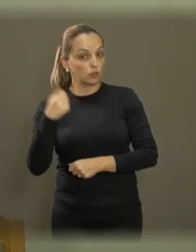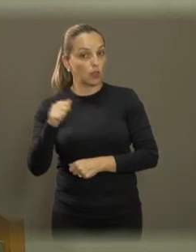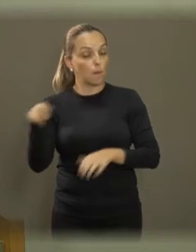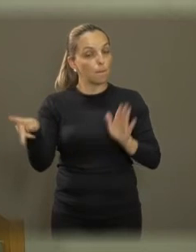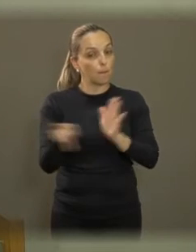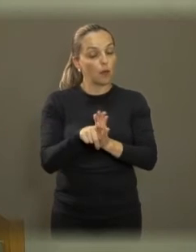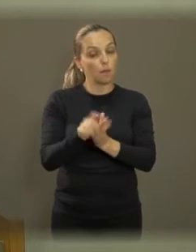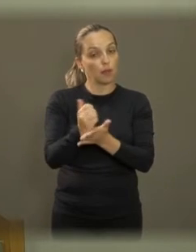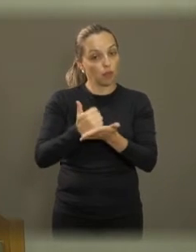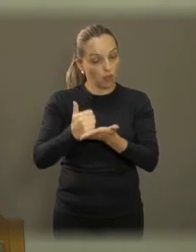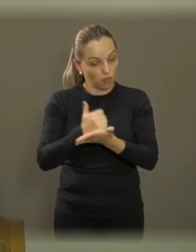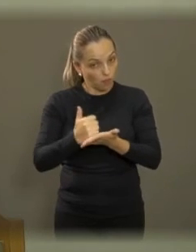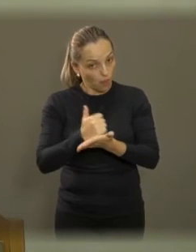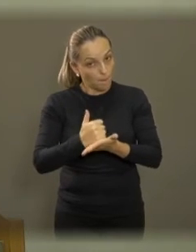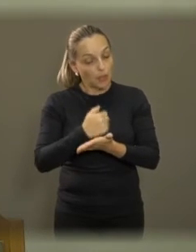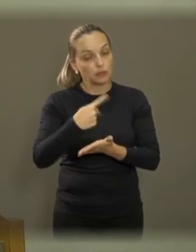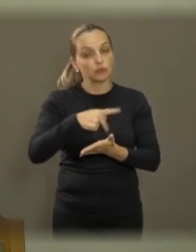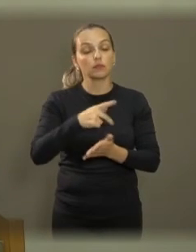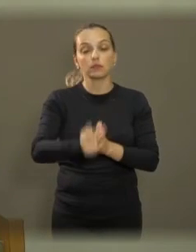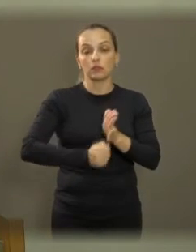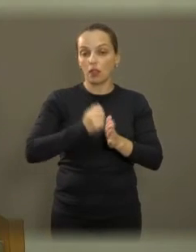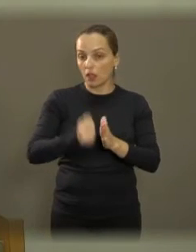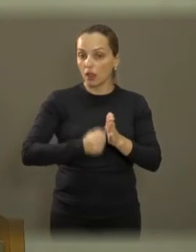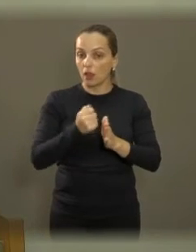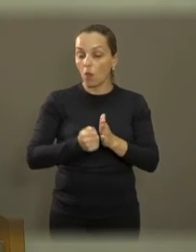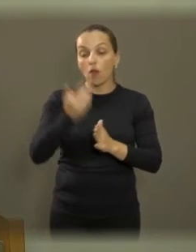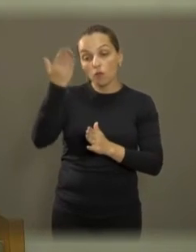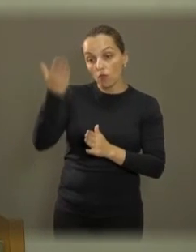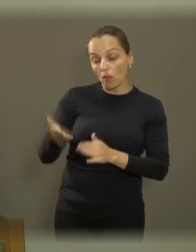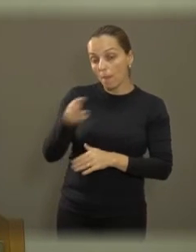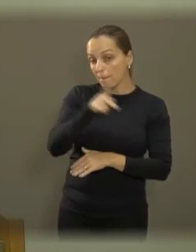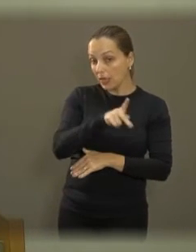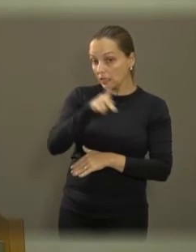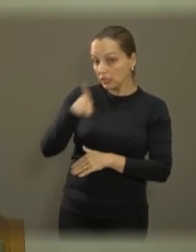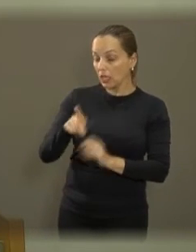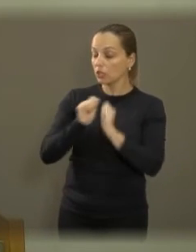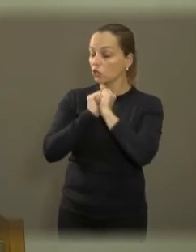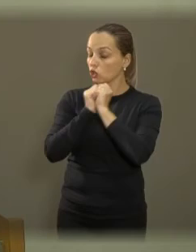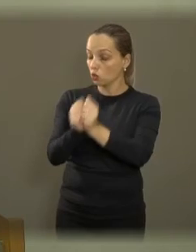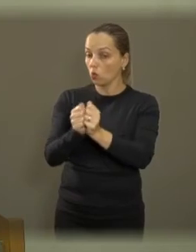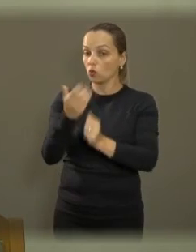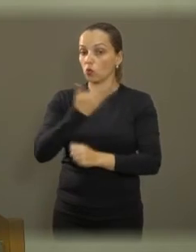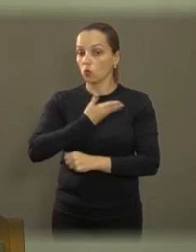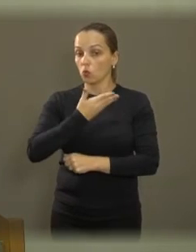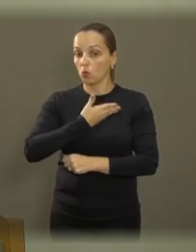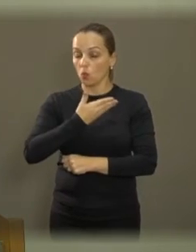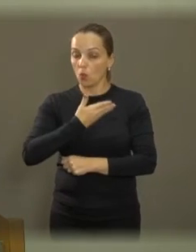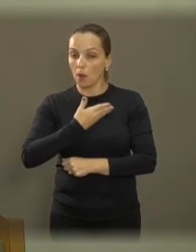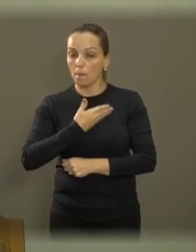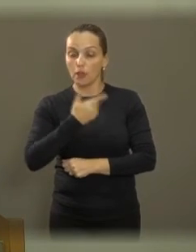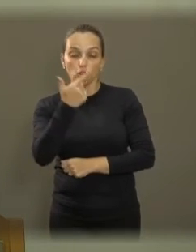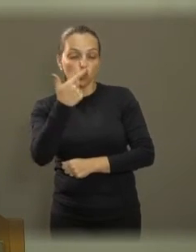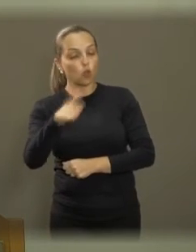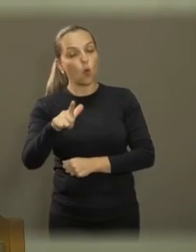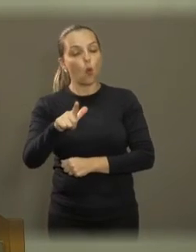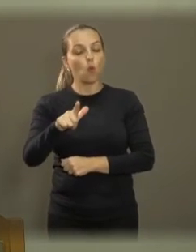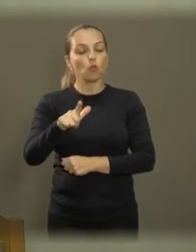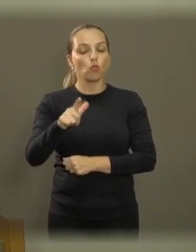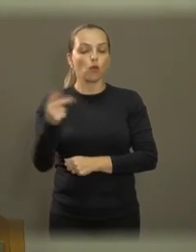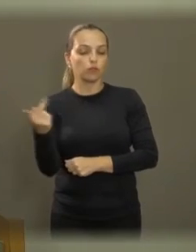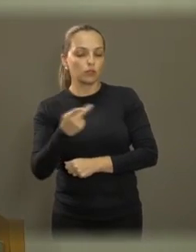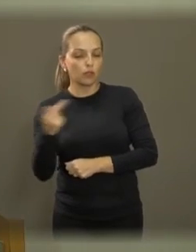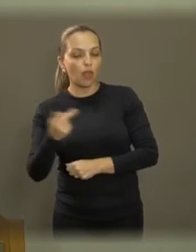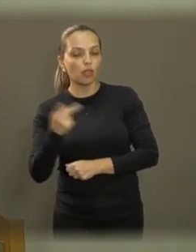qual o professor foi presidente, né, junto com o companheiro Chung Mantin, estavam sempre revezando